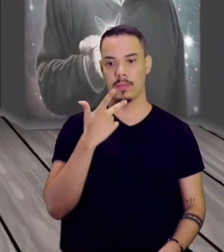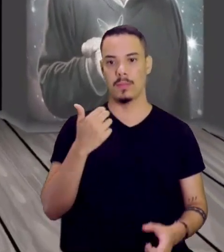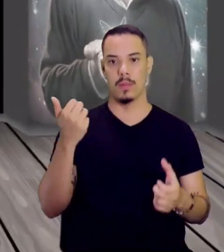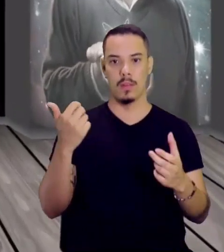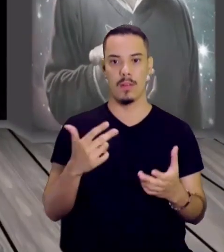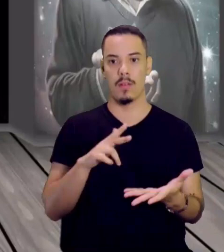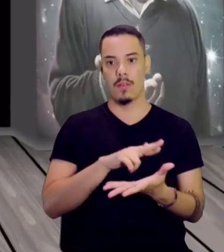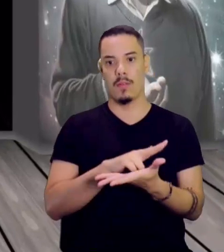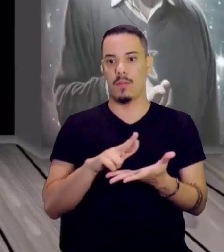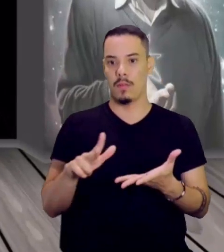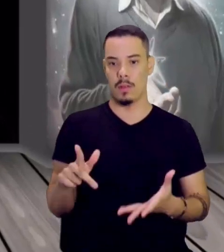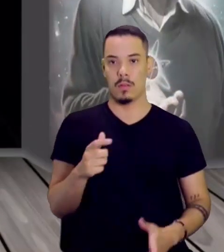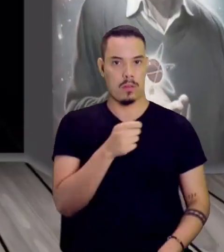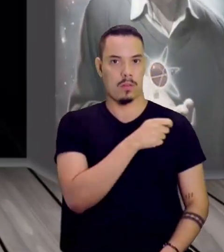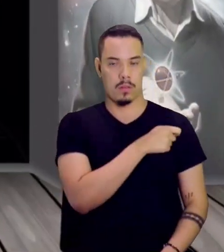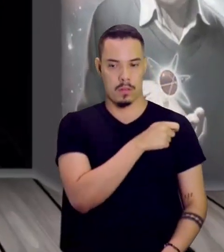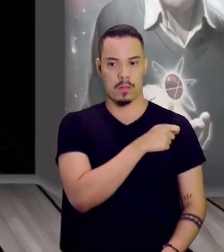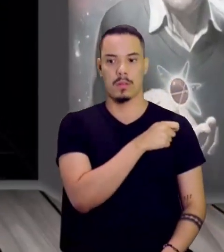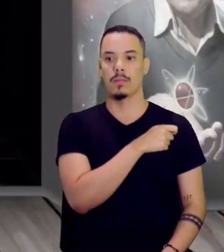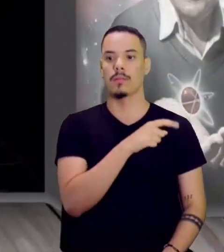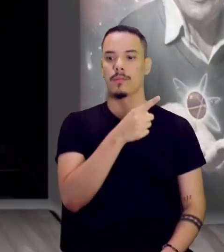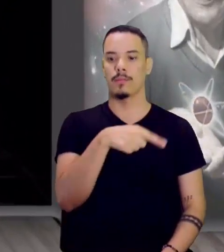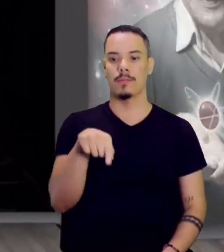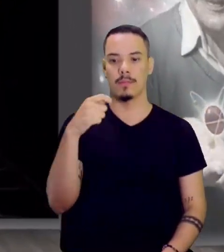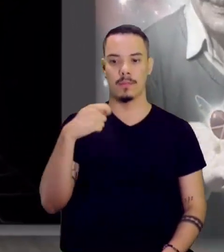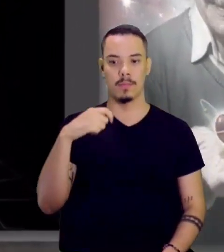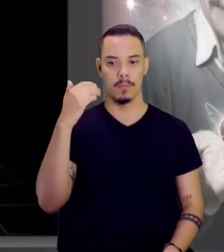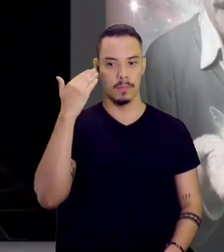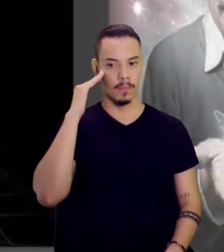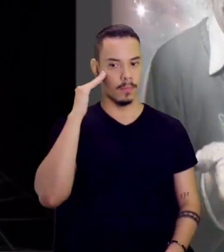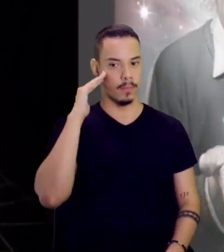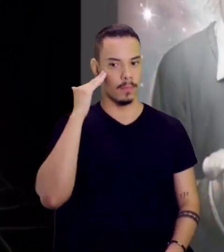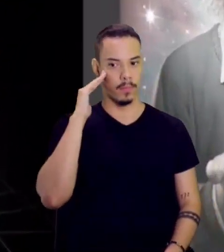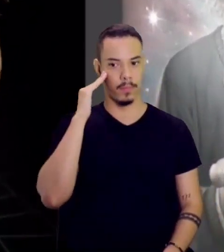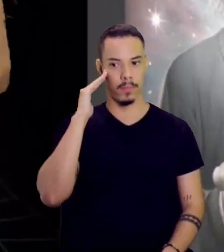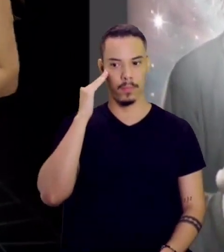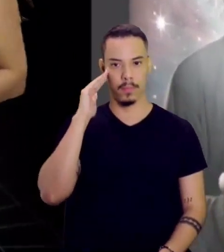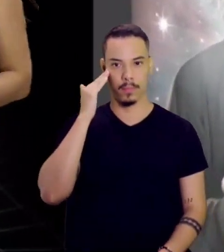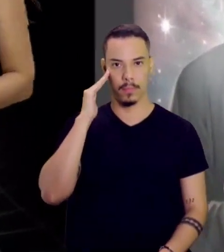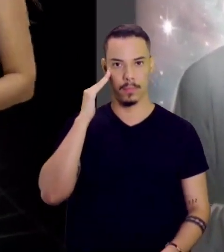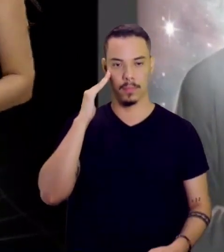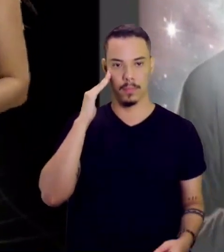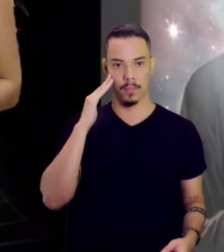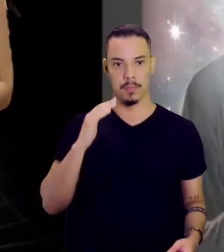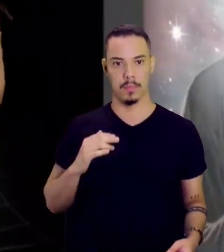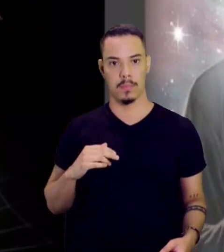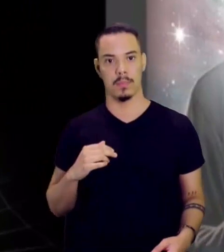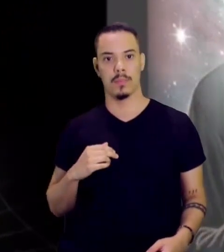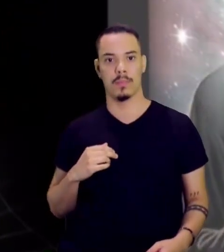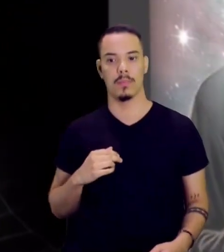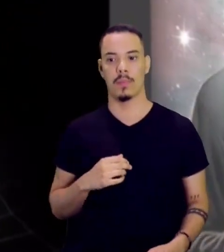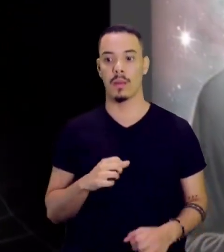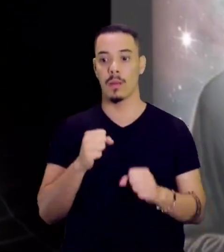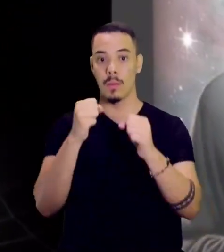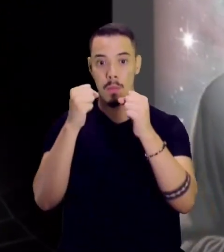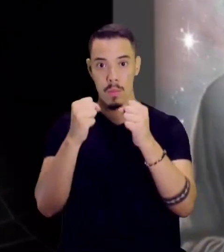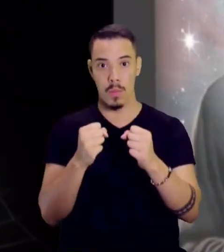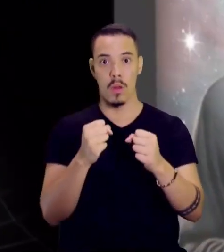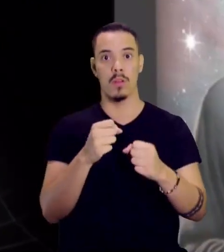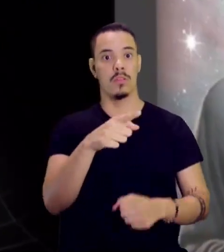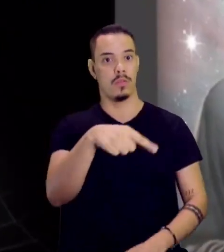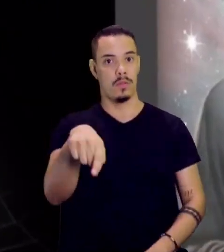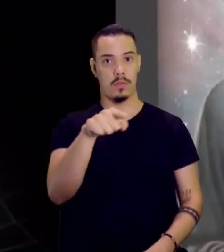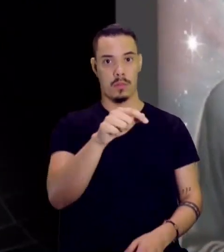muitos alunos, né? Isso. E eles têm que entender. Por isso que a gente tem um jeito de fazer aqui, pessoal. Os cálculos, as coisas, vocês podem fazer diferente?